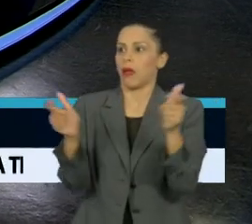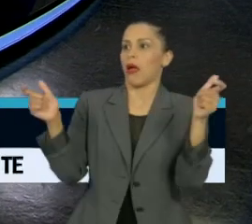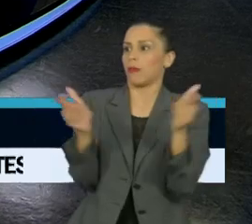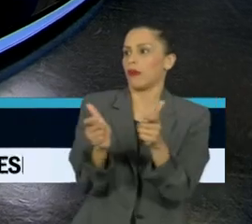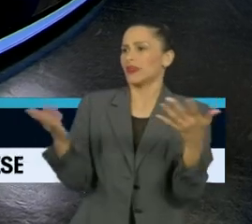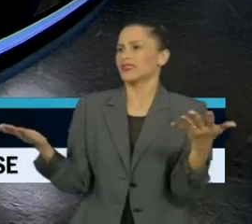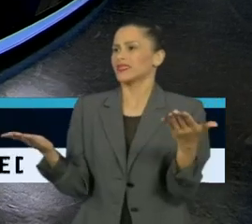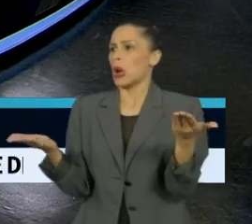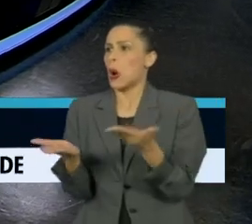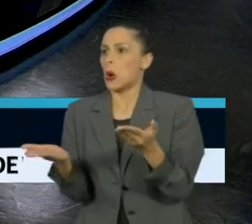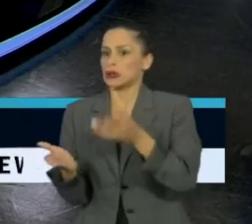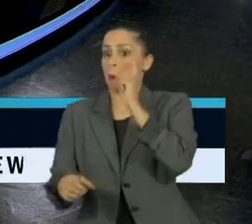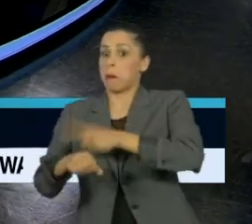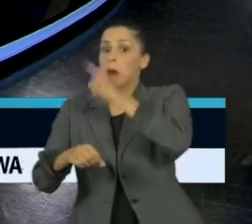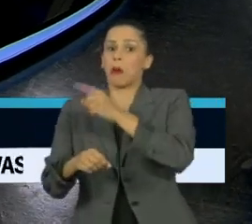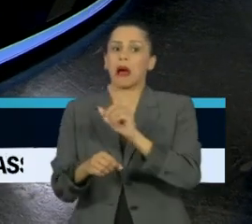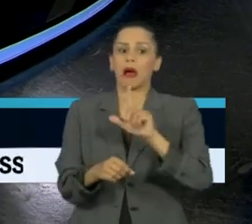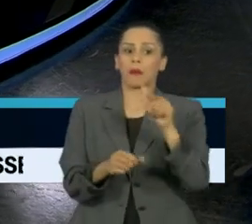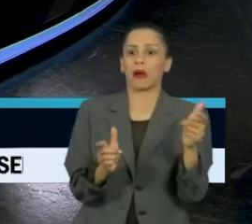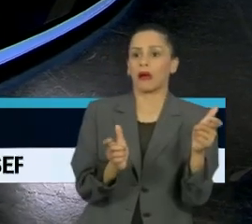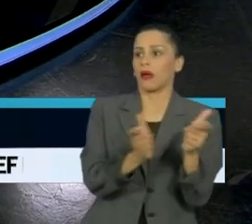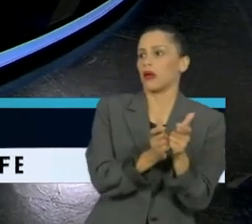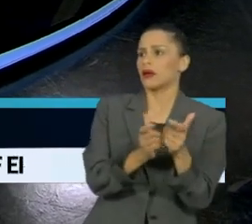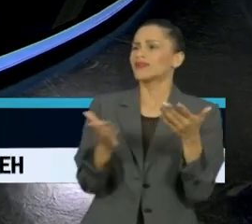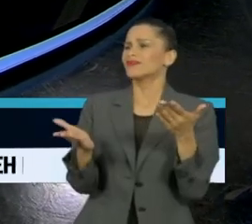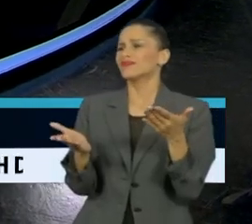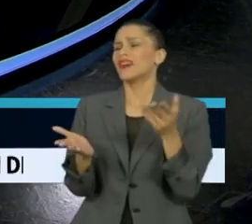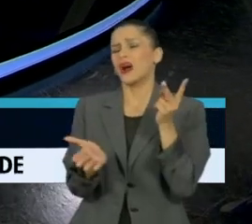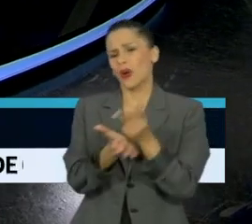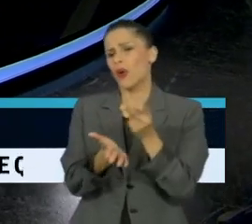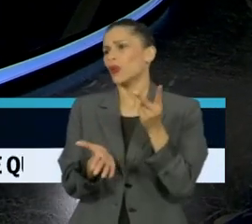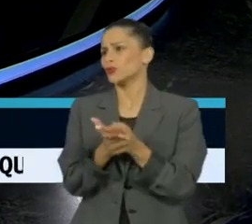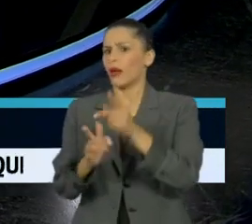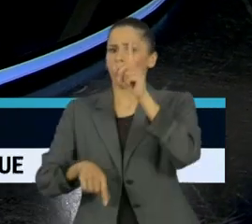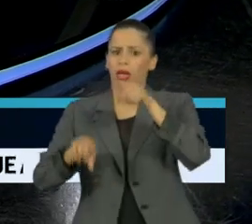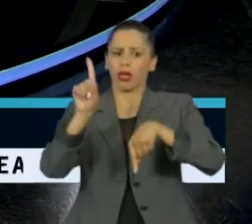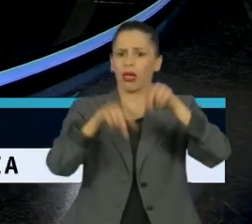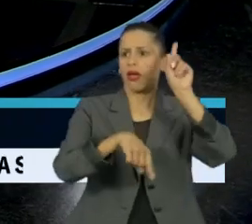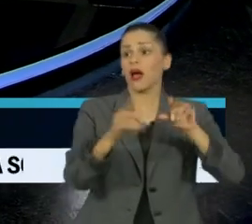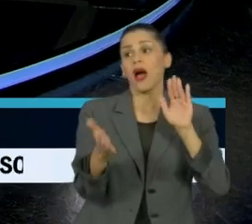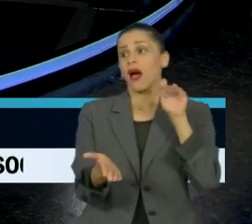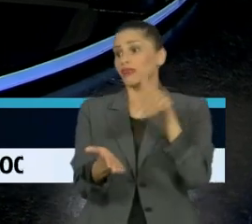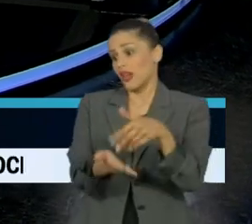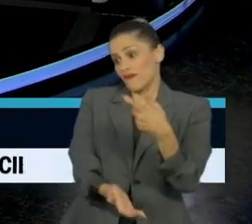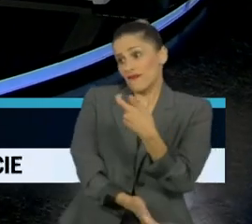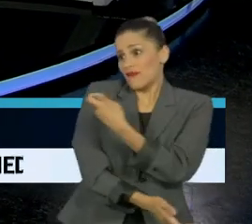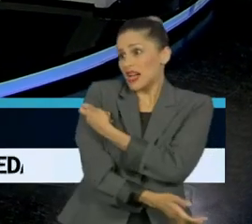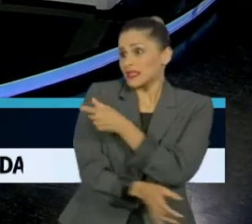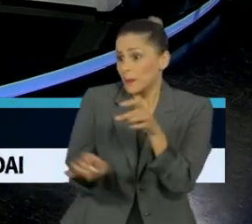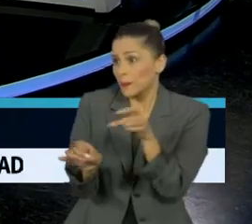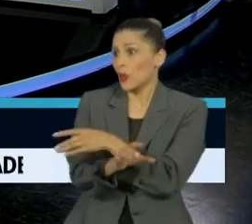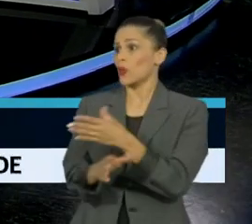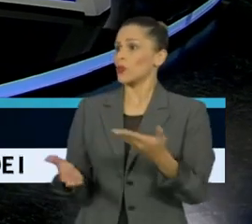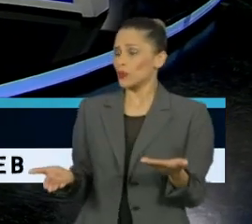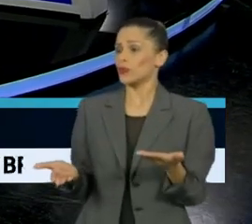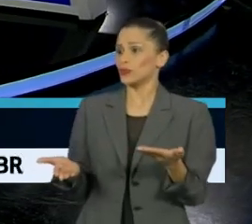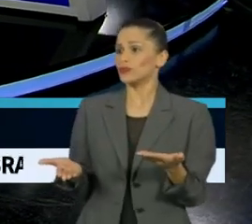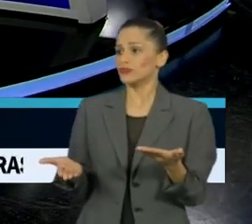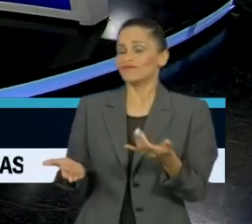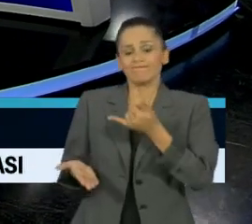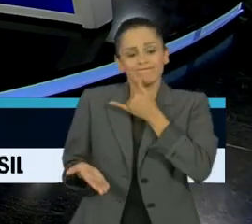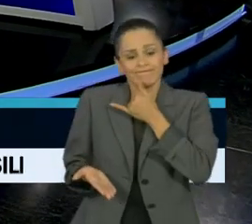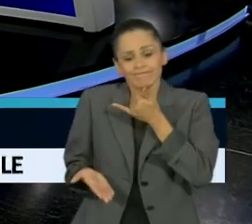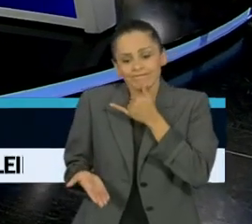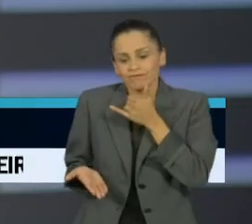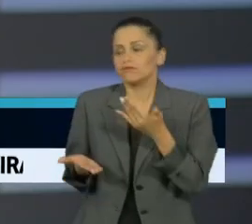mais hoje é record hoje agora diminuiu o pai acontecer até que a gente tem uma vacina então infelizmente e a gente vai ter que conviver